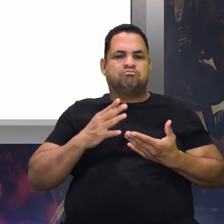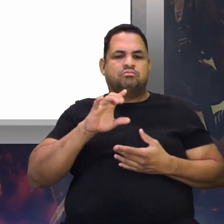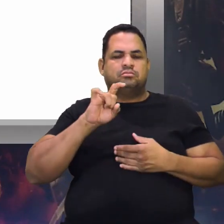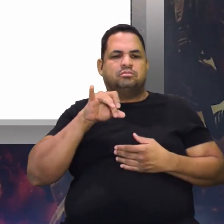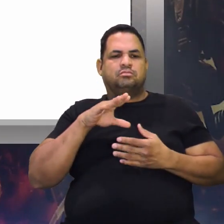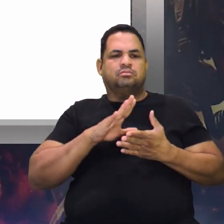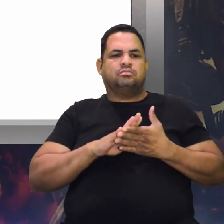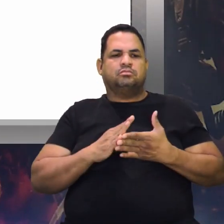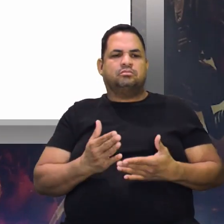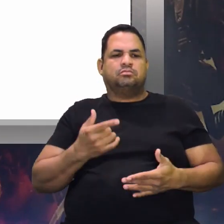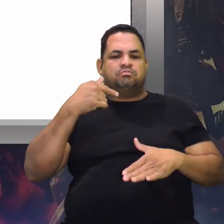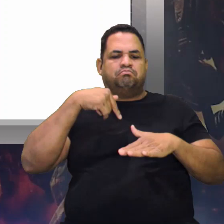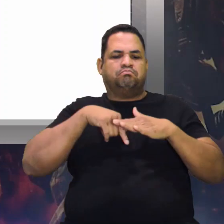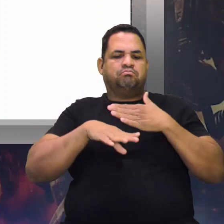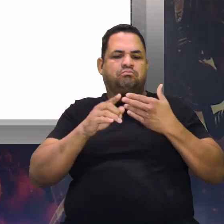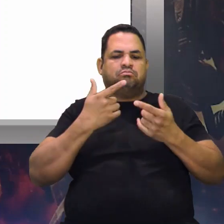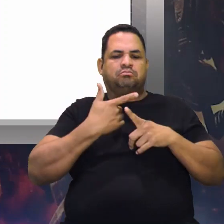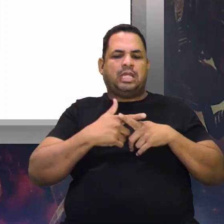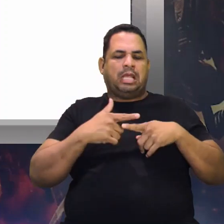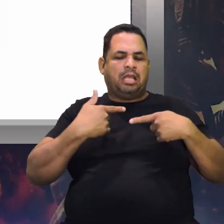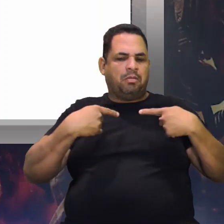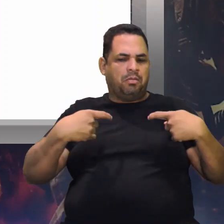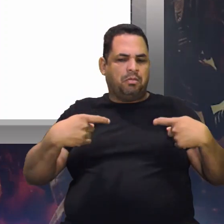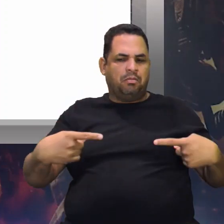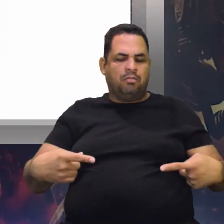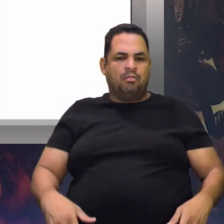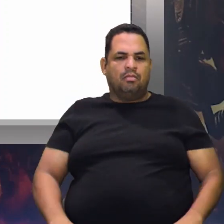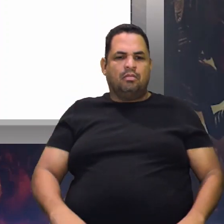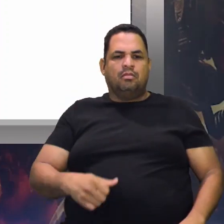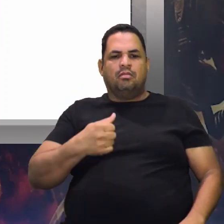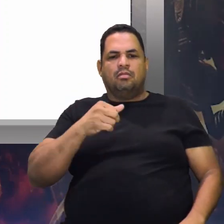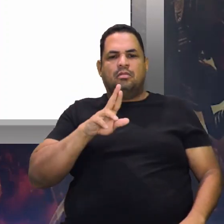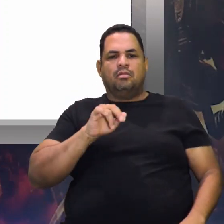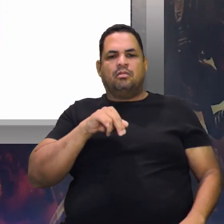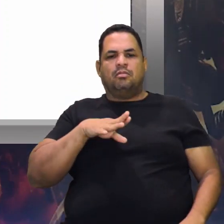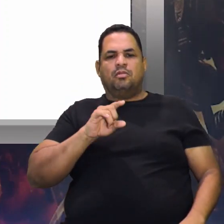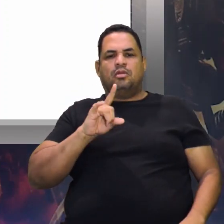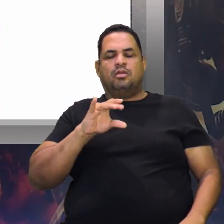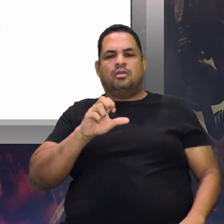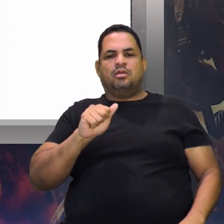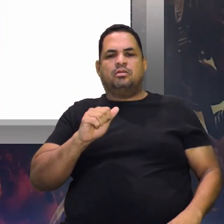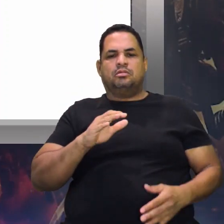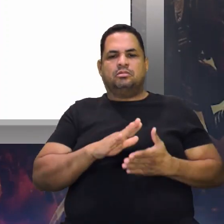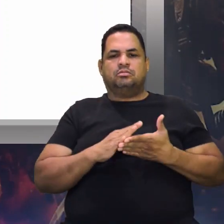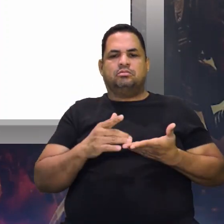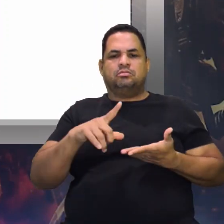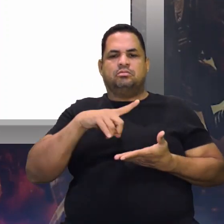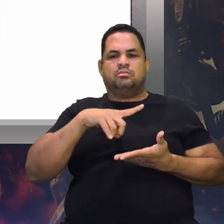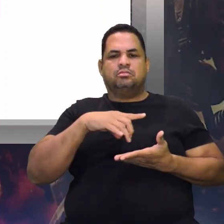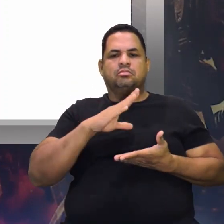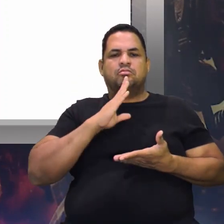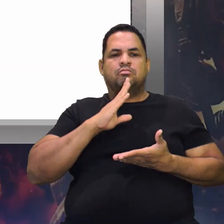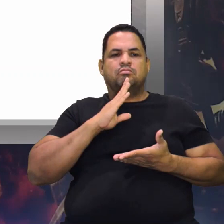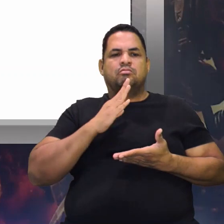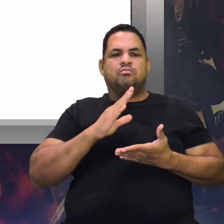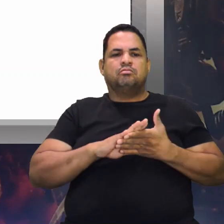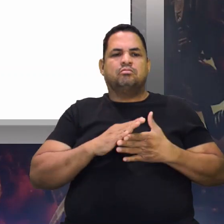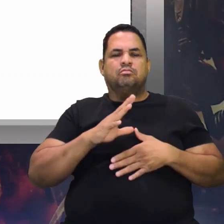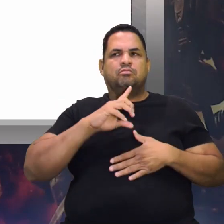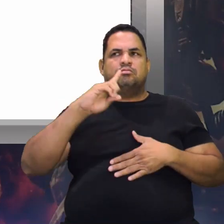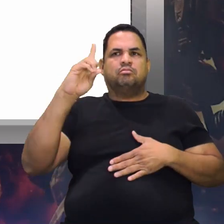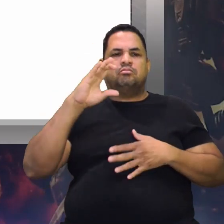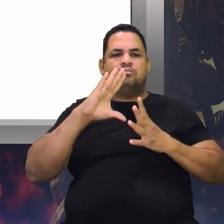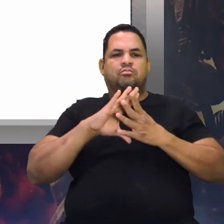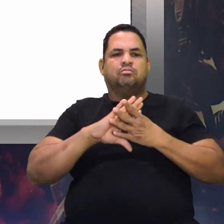da profundeza, Deus do caos. Ra, ou Amon-Ra, também conhecido como Ré, é ele que é o Deus que cria tudo e o